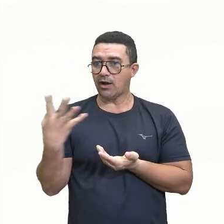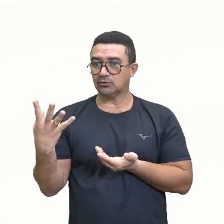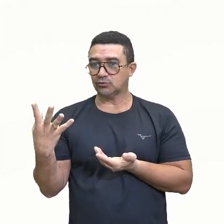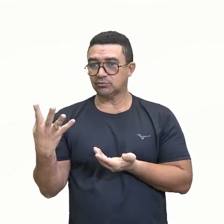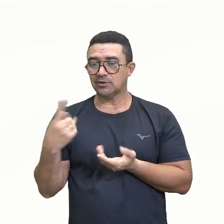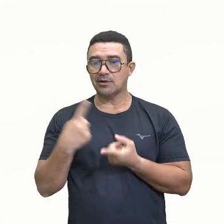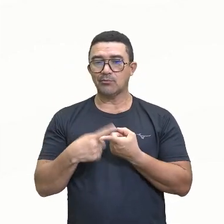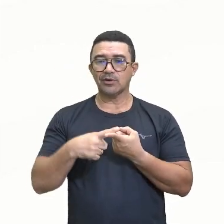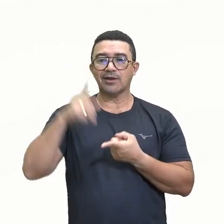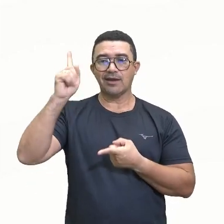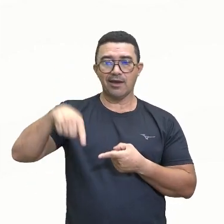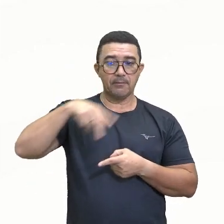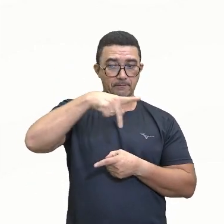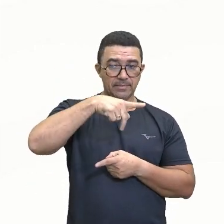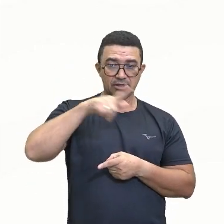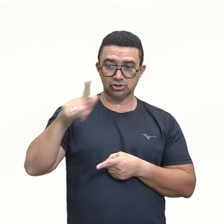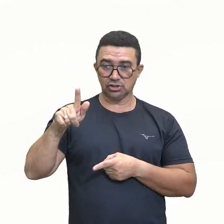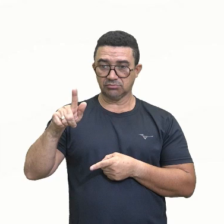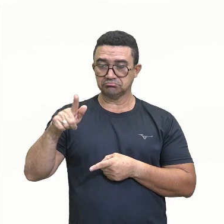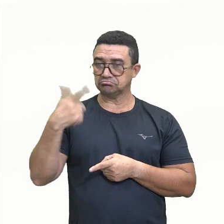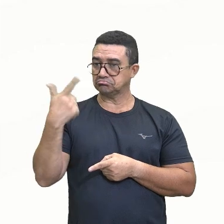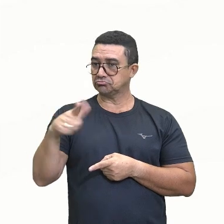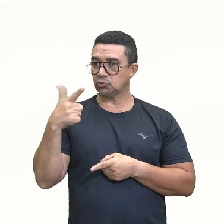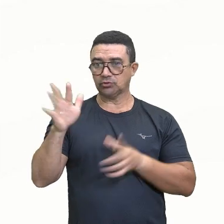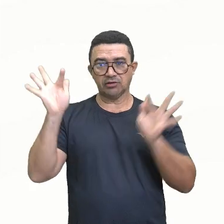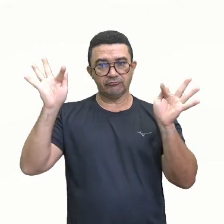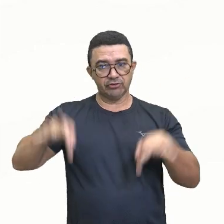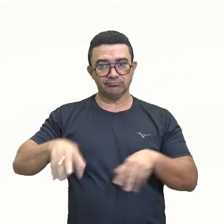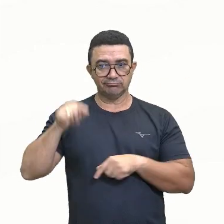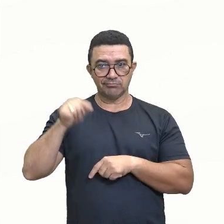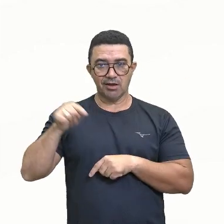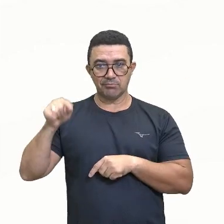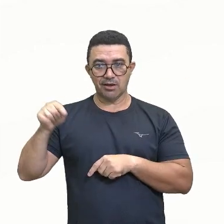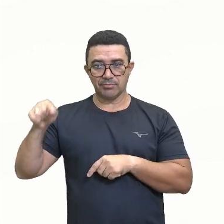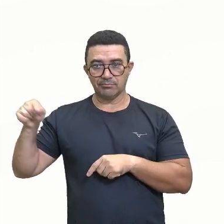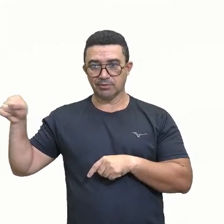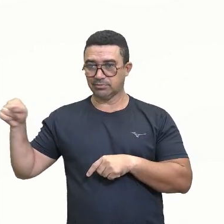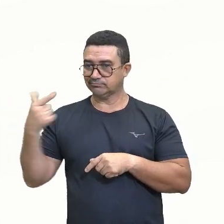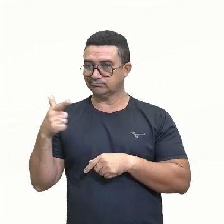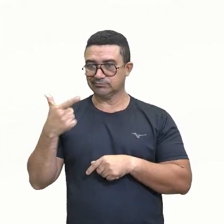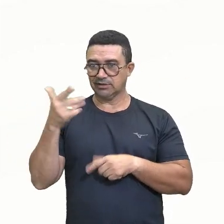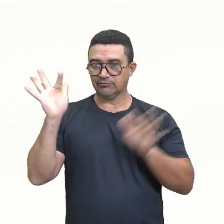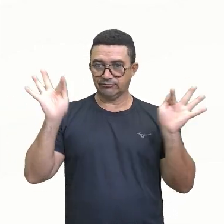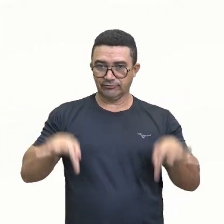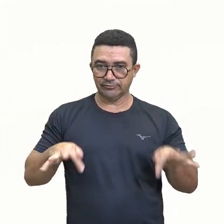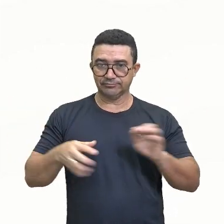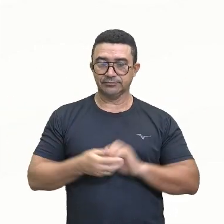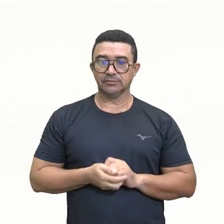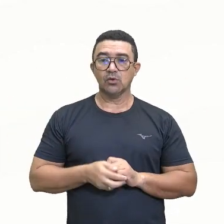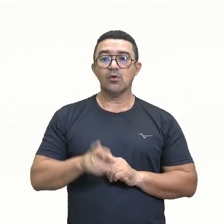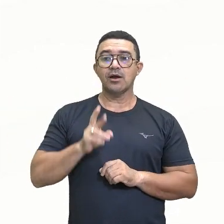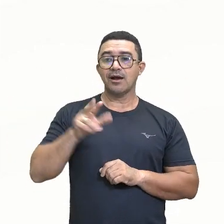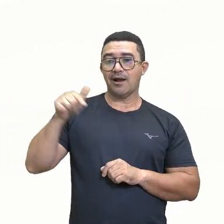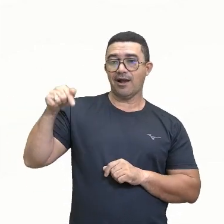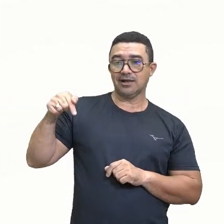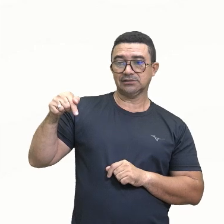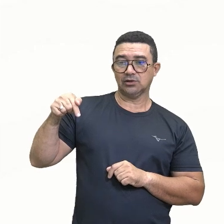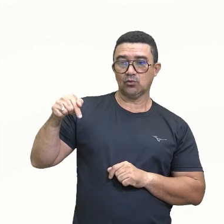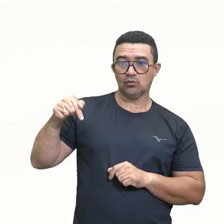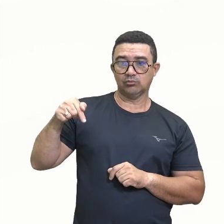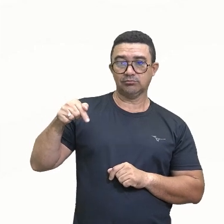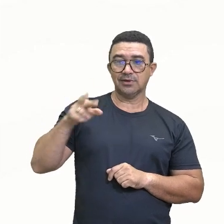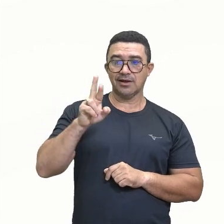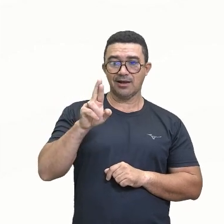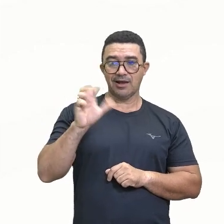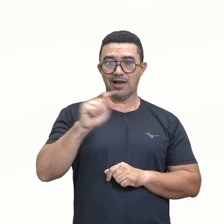porque é uma PG infinita. A razão é 1/3. Nesse caso, não cabe a expressão. O que a